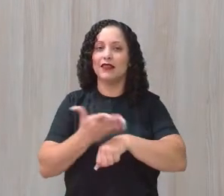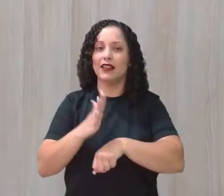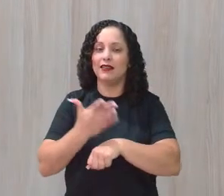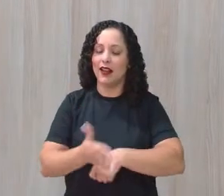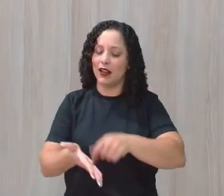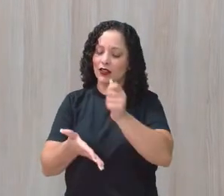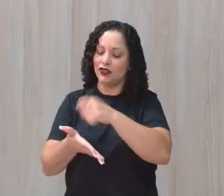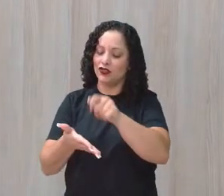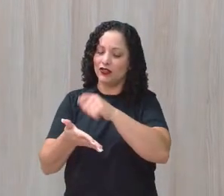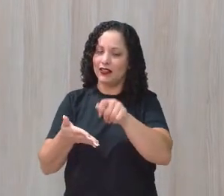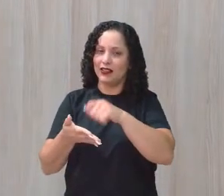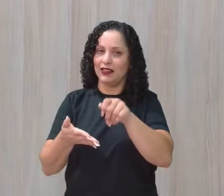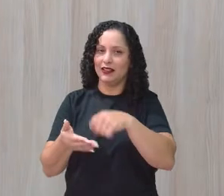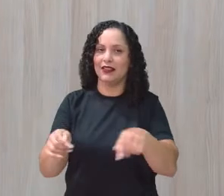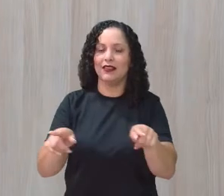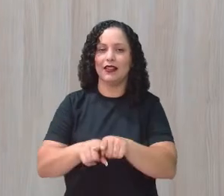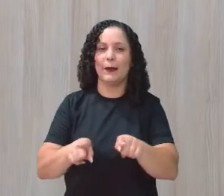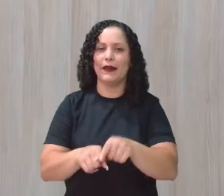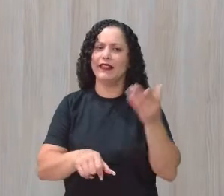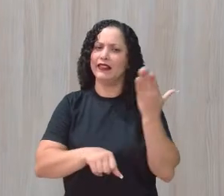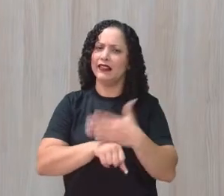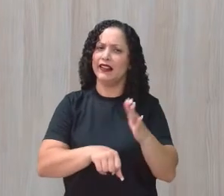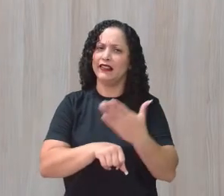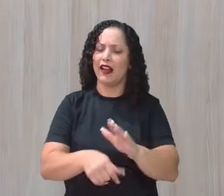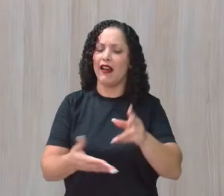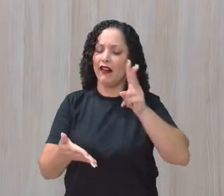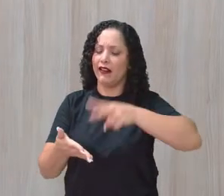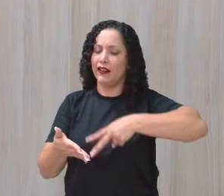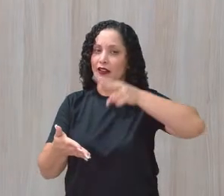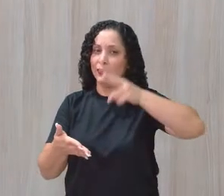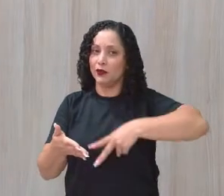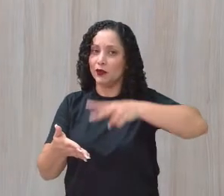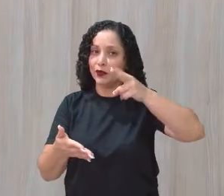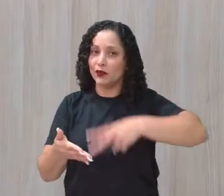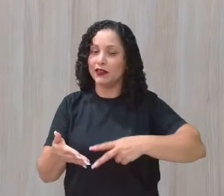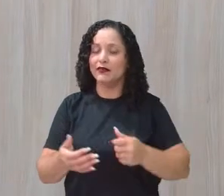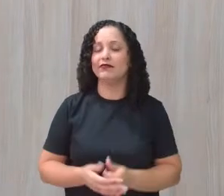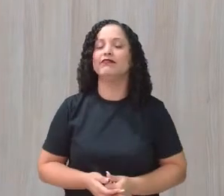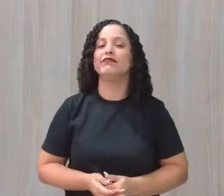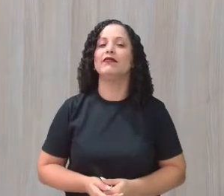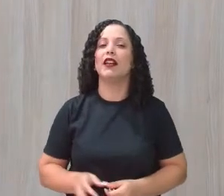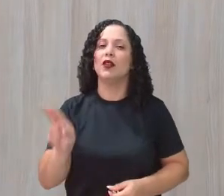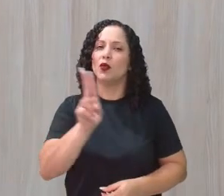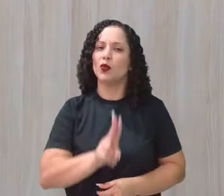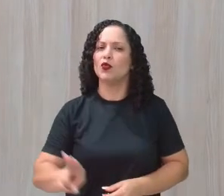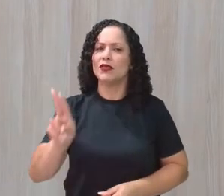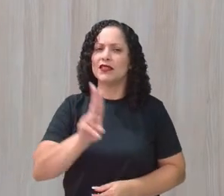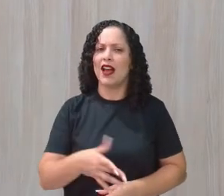da leitura. Então, vocês percebem que passamos a usar